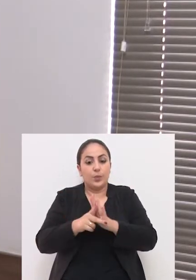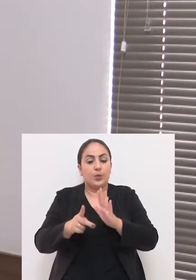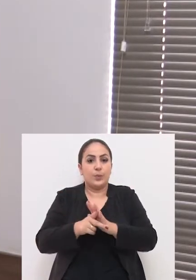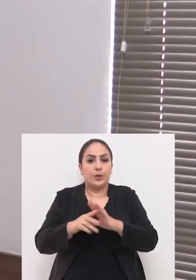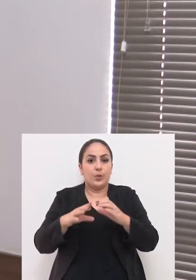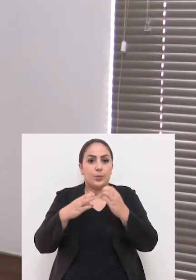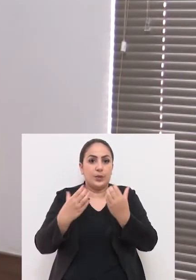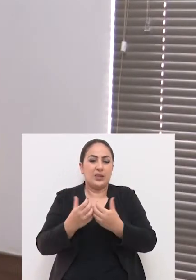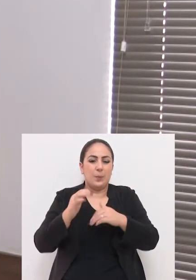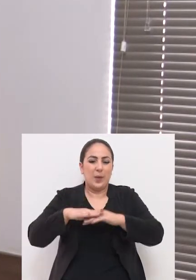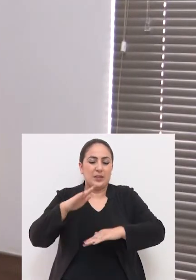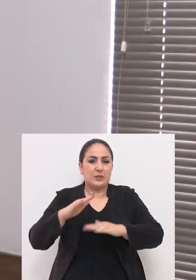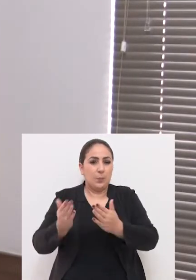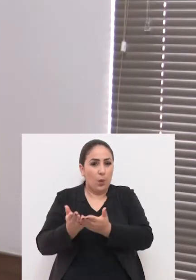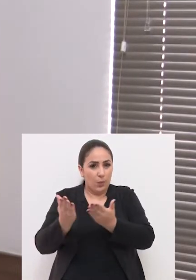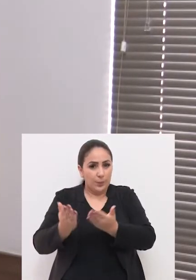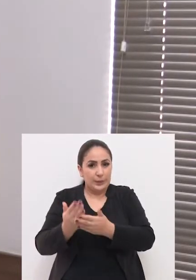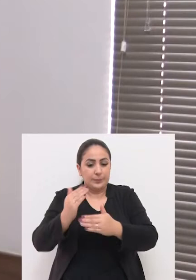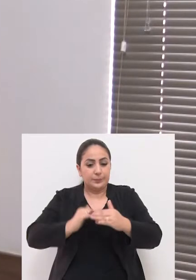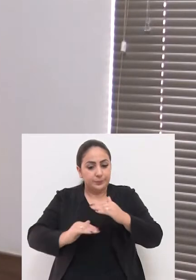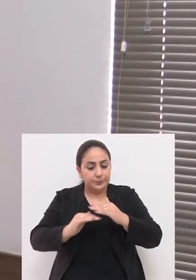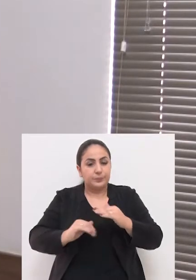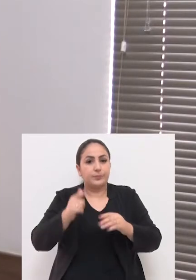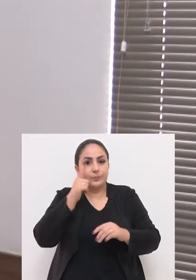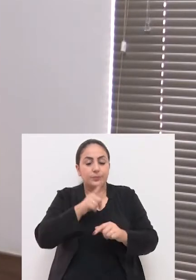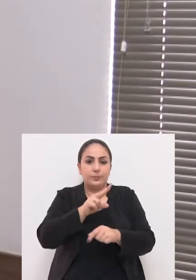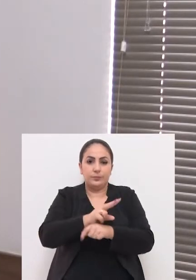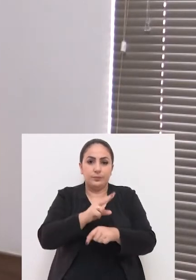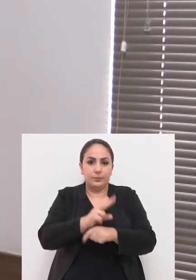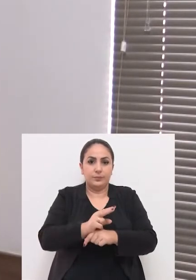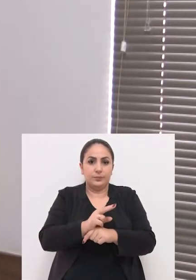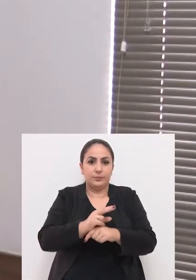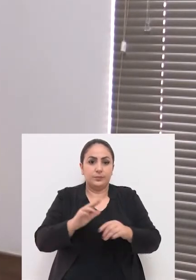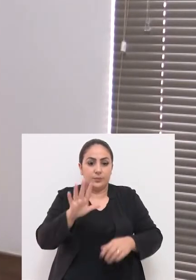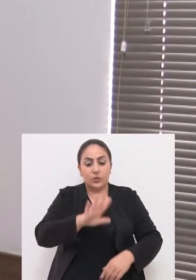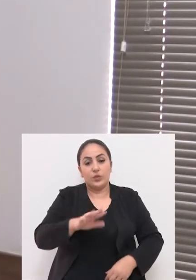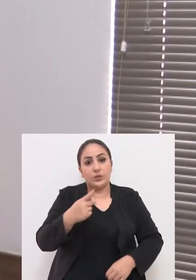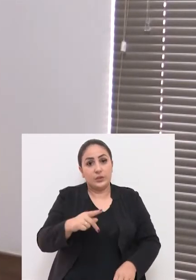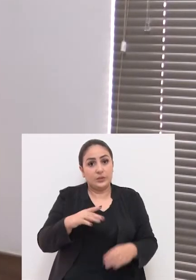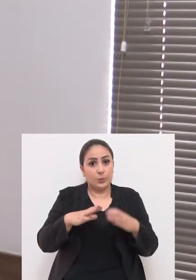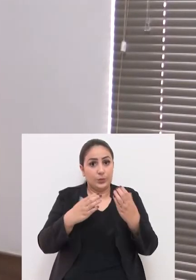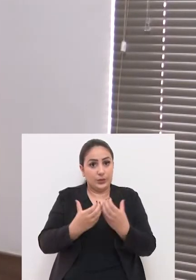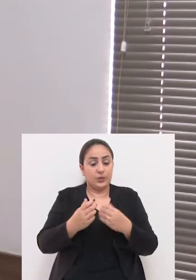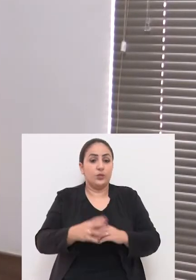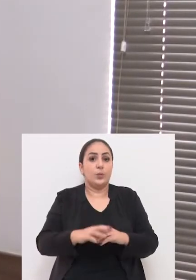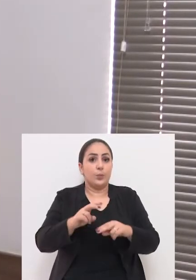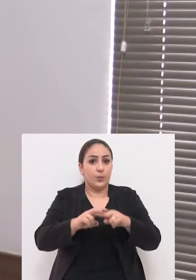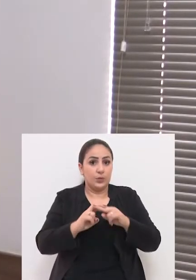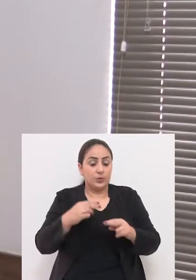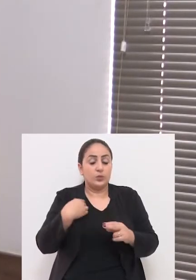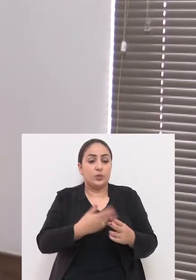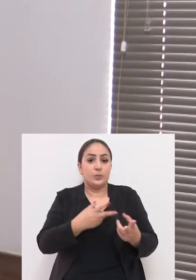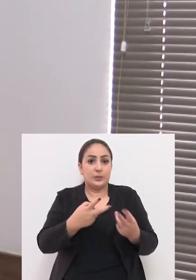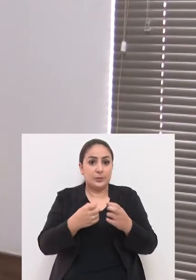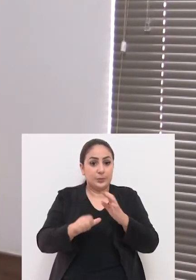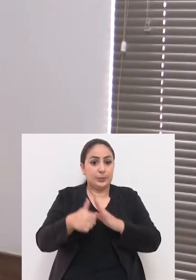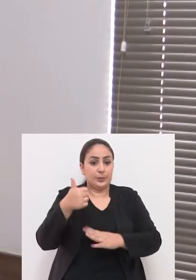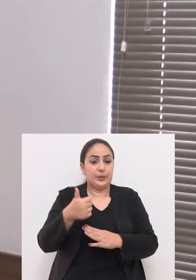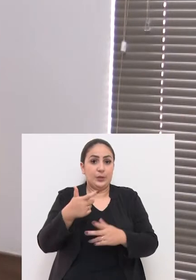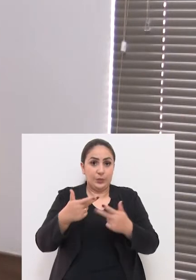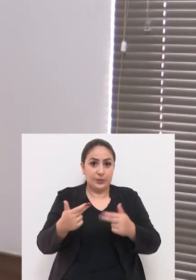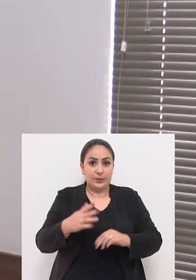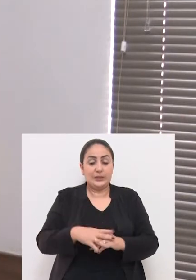especial das comunidades vulneráveis, para cuidar em loco dessa comunidade,